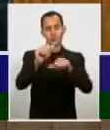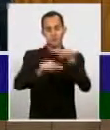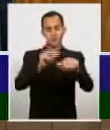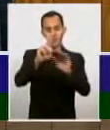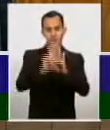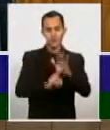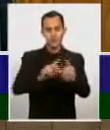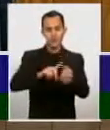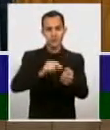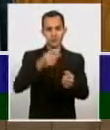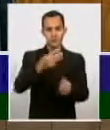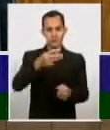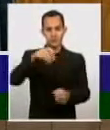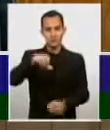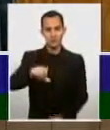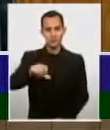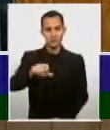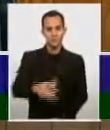redações.